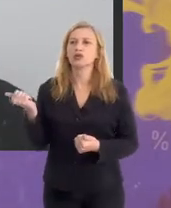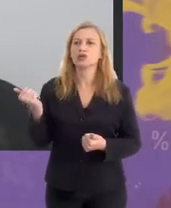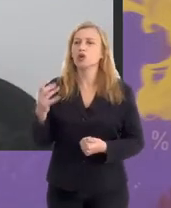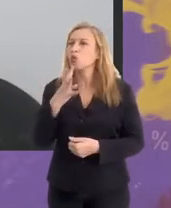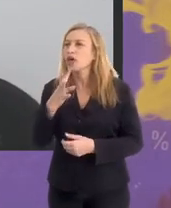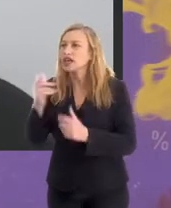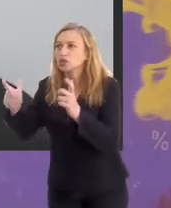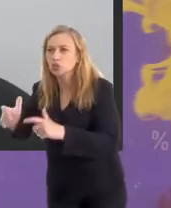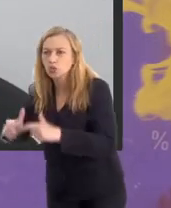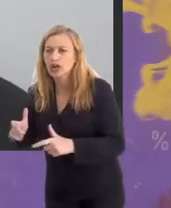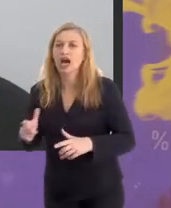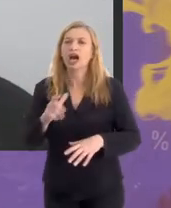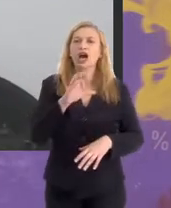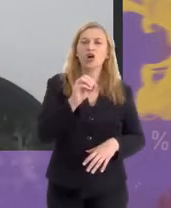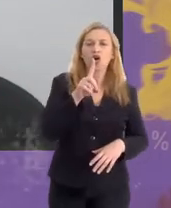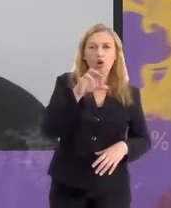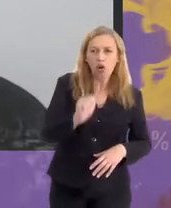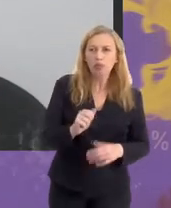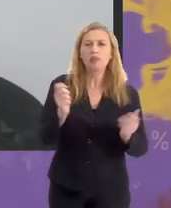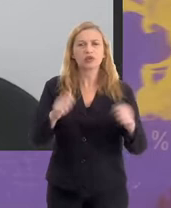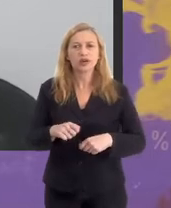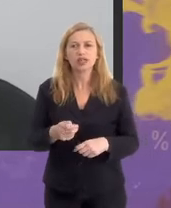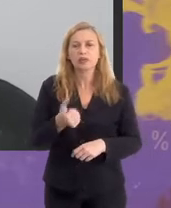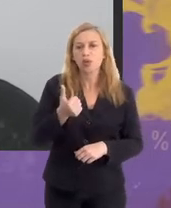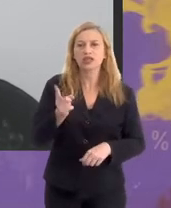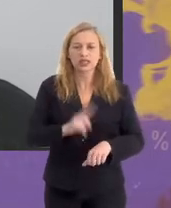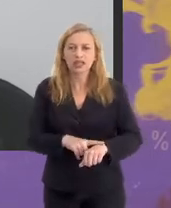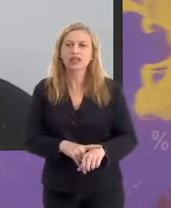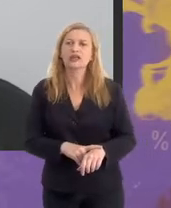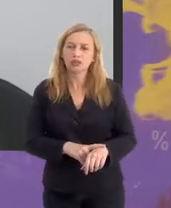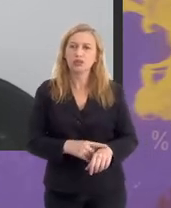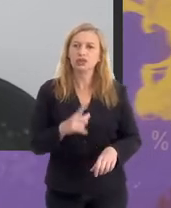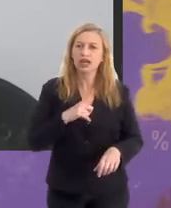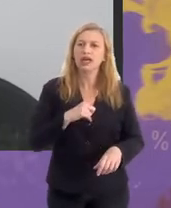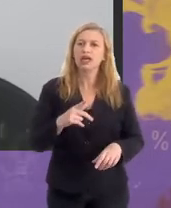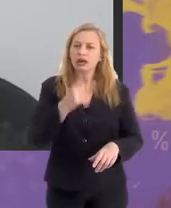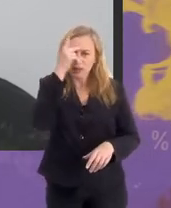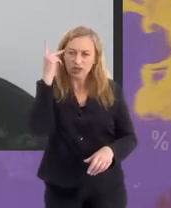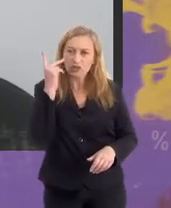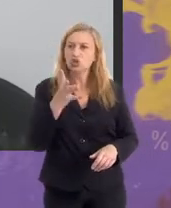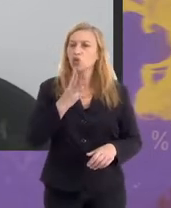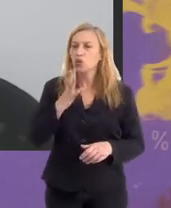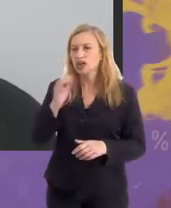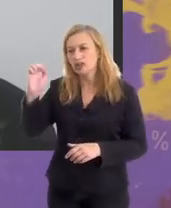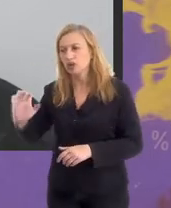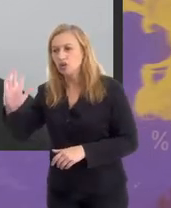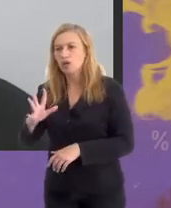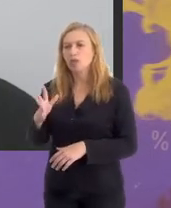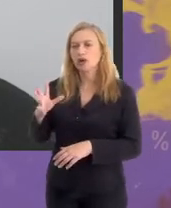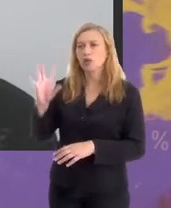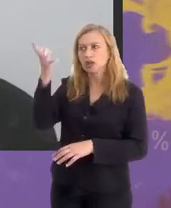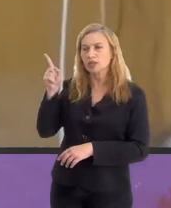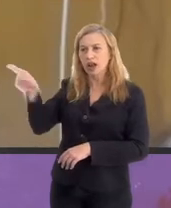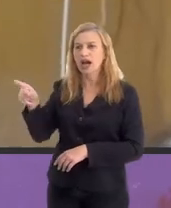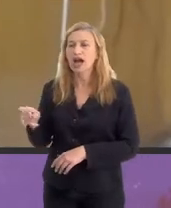Uruguai que deve para a copa tempo a Colômbia que tem pouca possibilidade tem a gente vai ser todo mundo tem jogadores performance